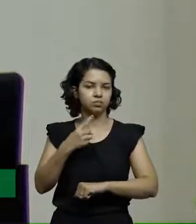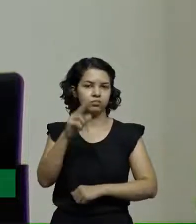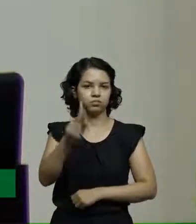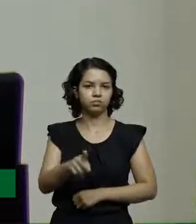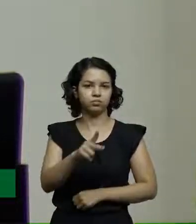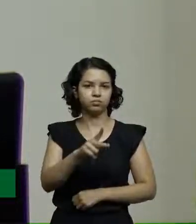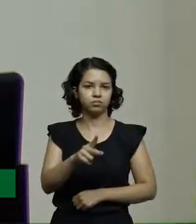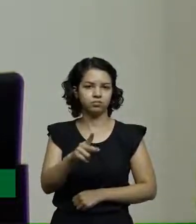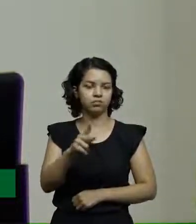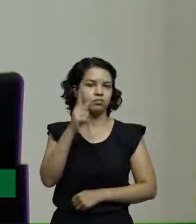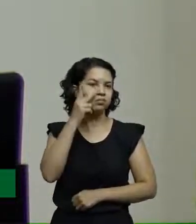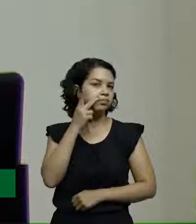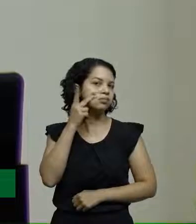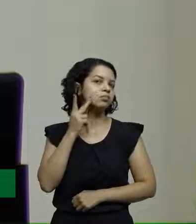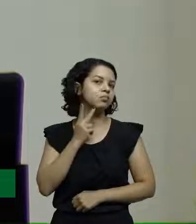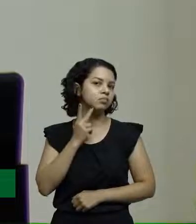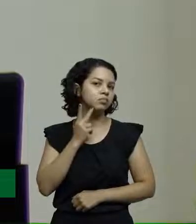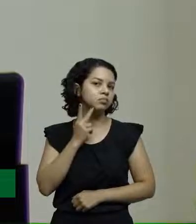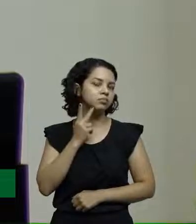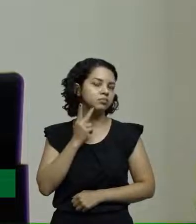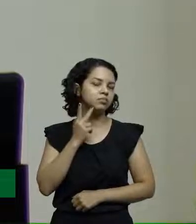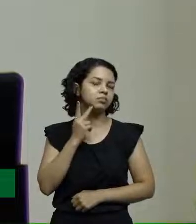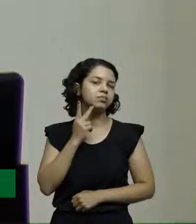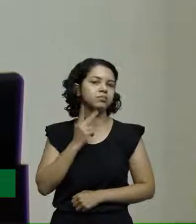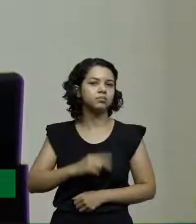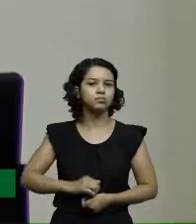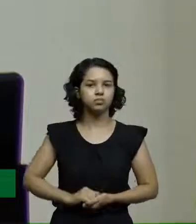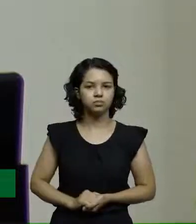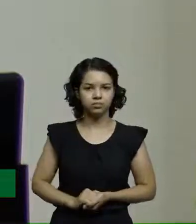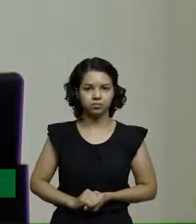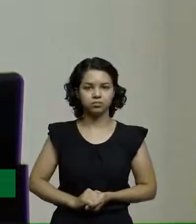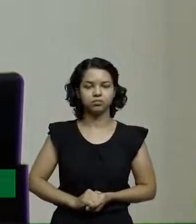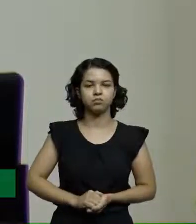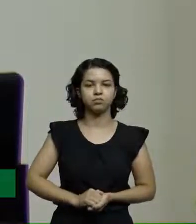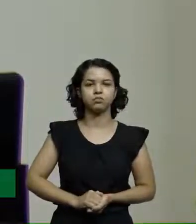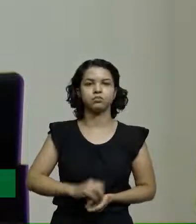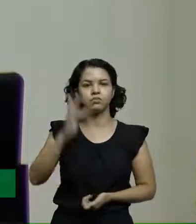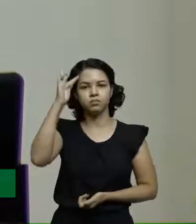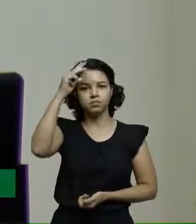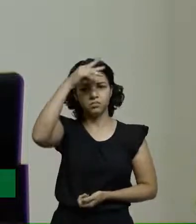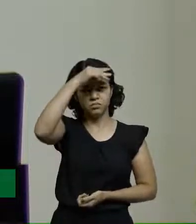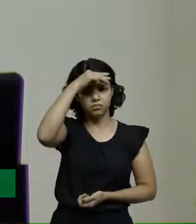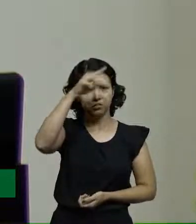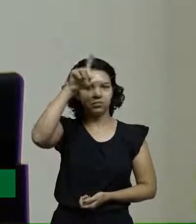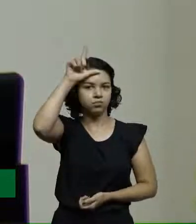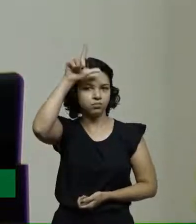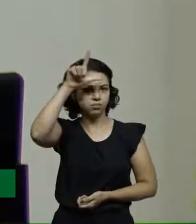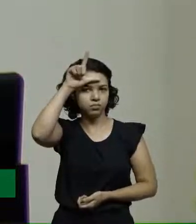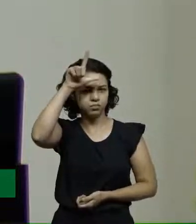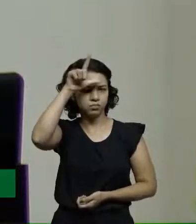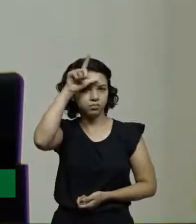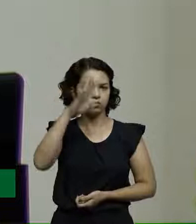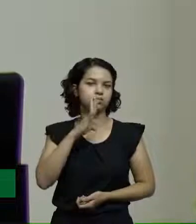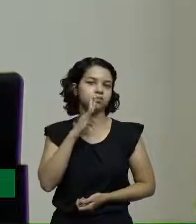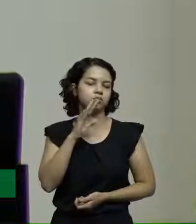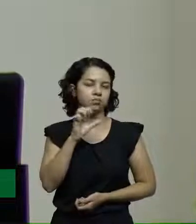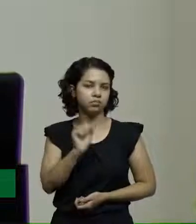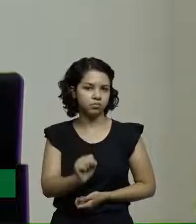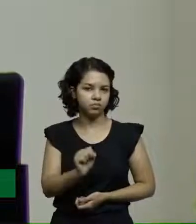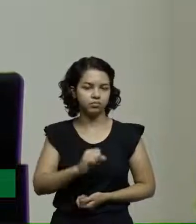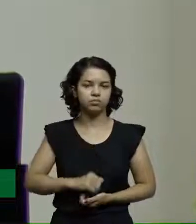Pedro Celso Zuc e Fabiano da Luz, do PT. Sargento Lima, PL, e Bruno Souza, Bloco MDB